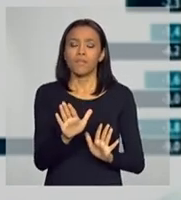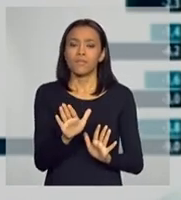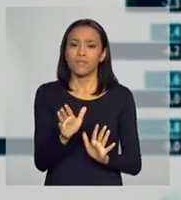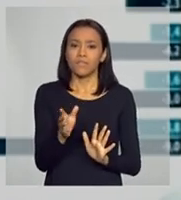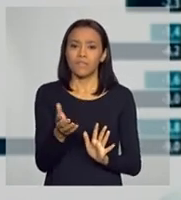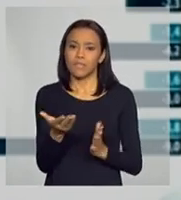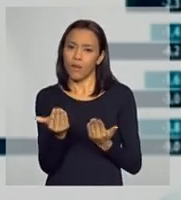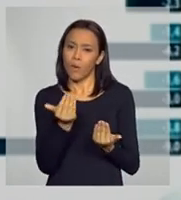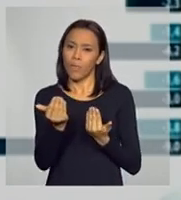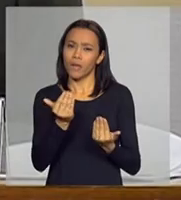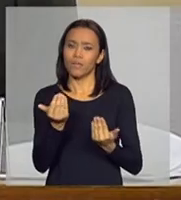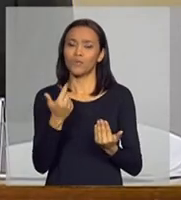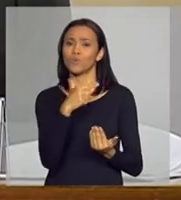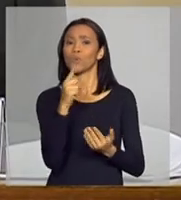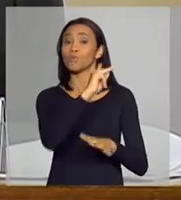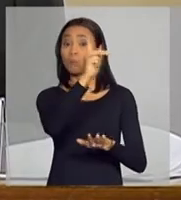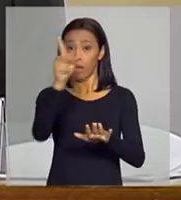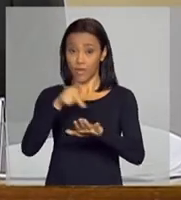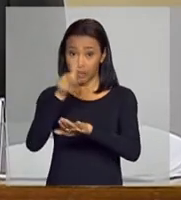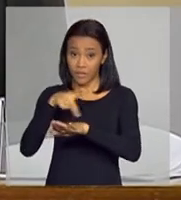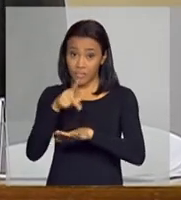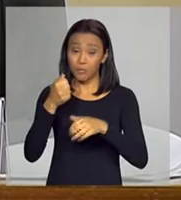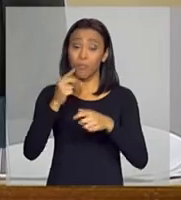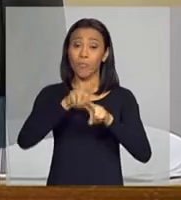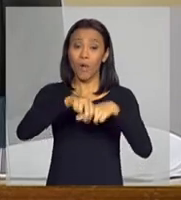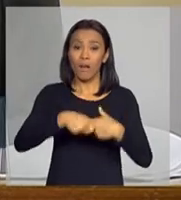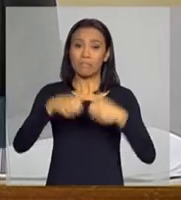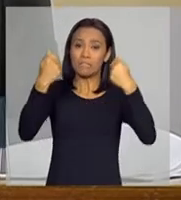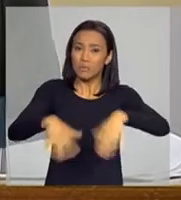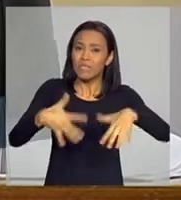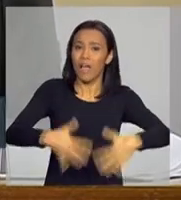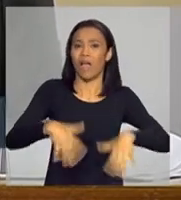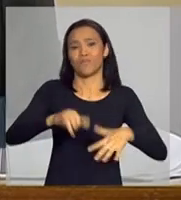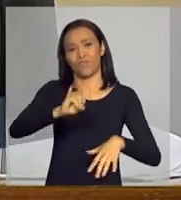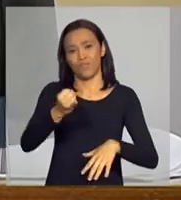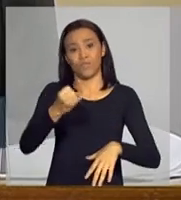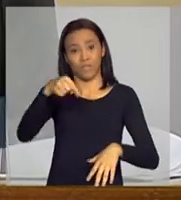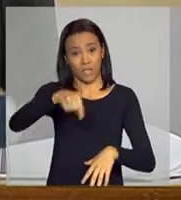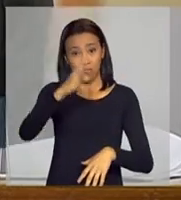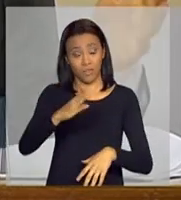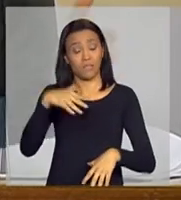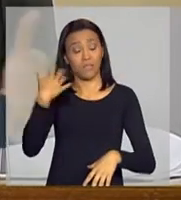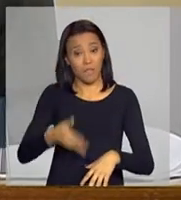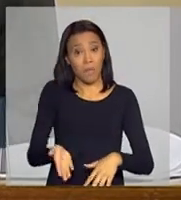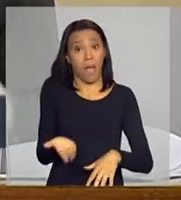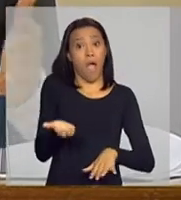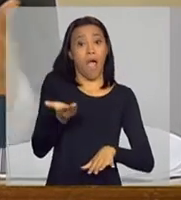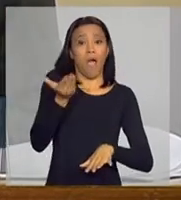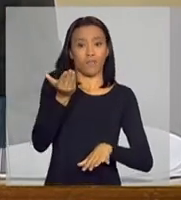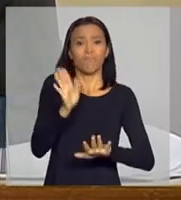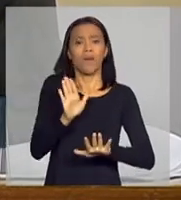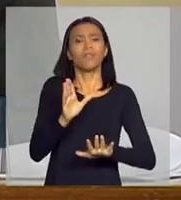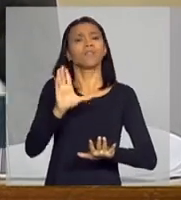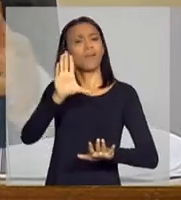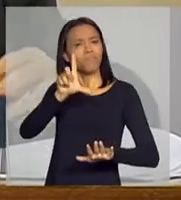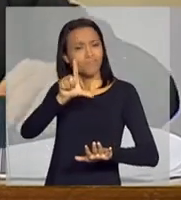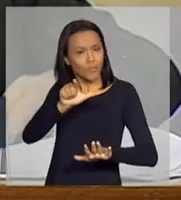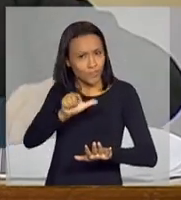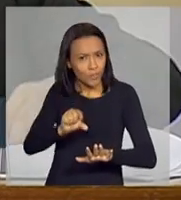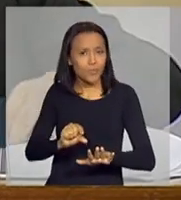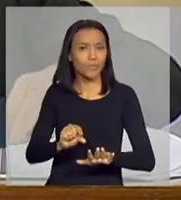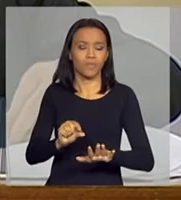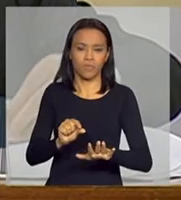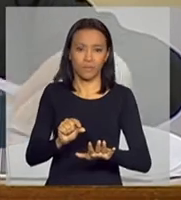melhor e os outros países por causa da despesa de juros que sempre foi muito elevada Mas vem se reduzindo portanto